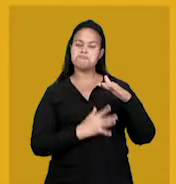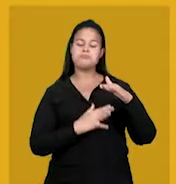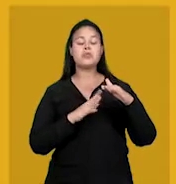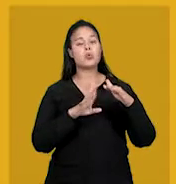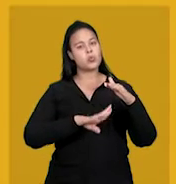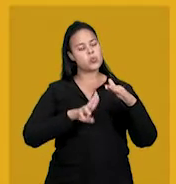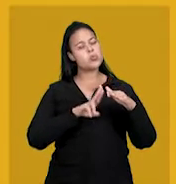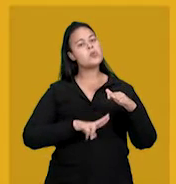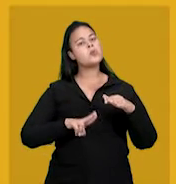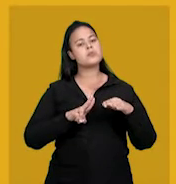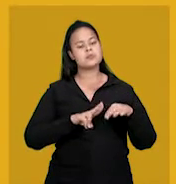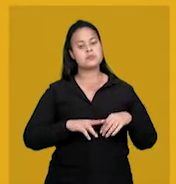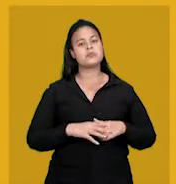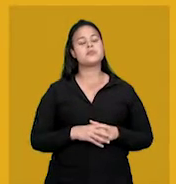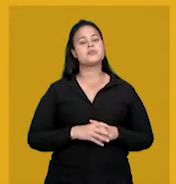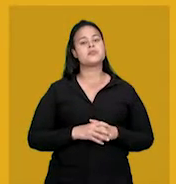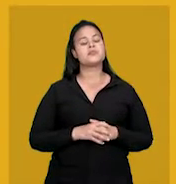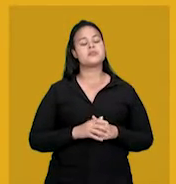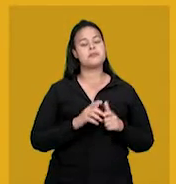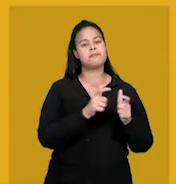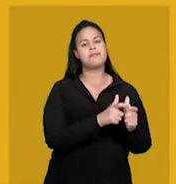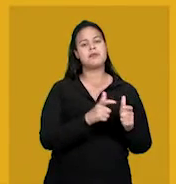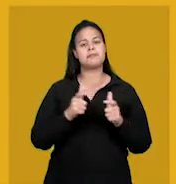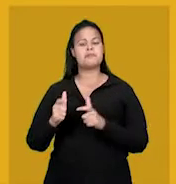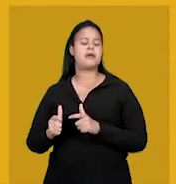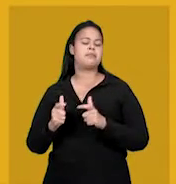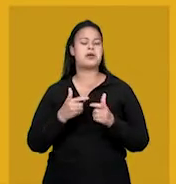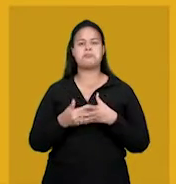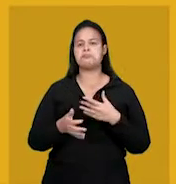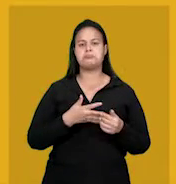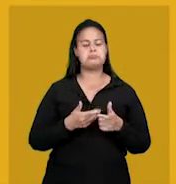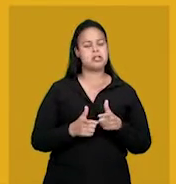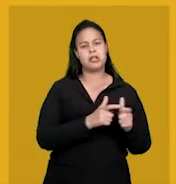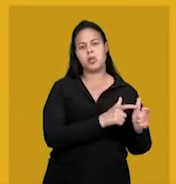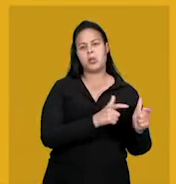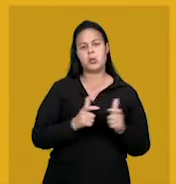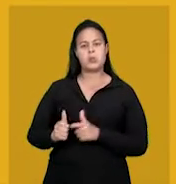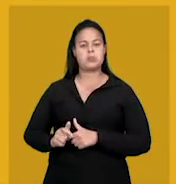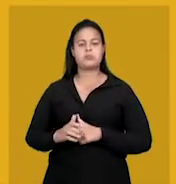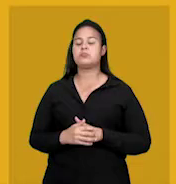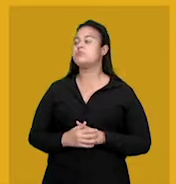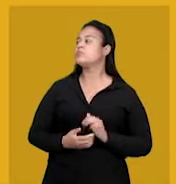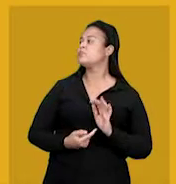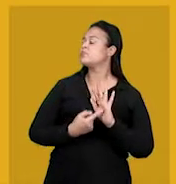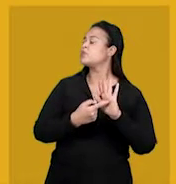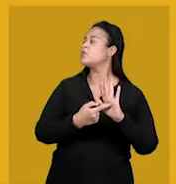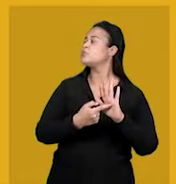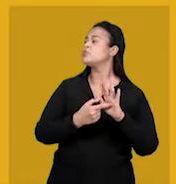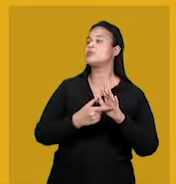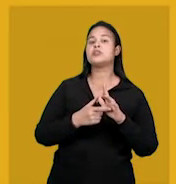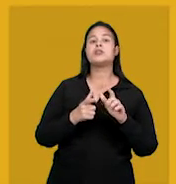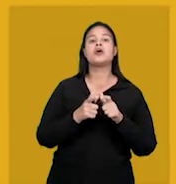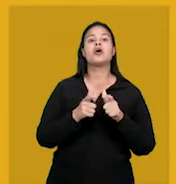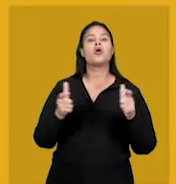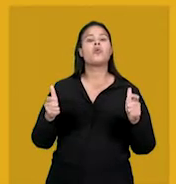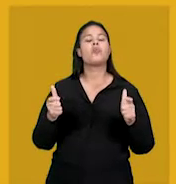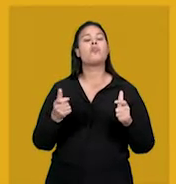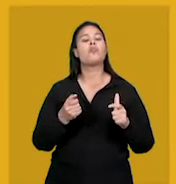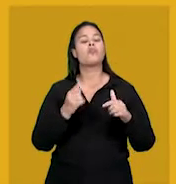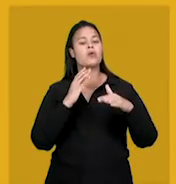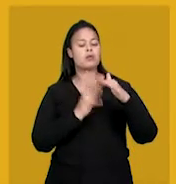para deslocamento de uma forma geral, né? Esse mapa está mostrando o fluxo de migrações